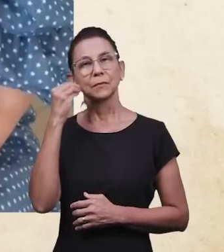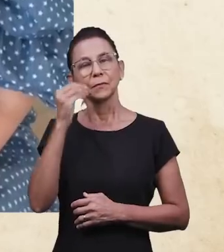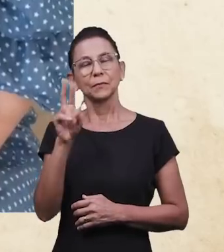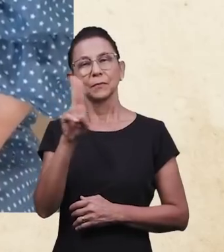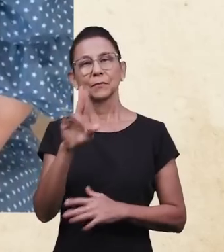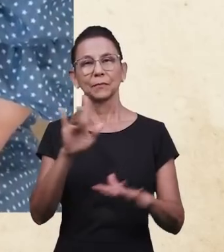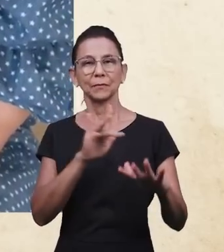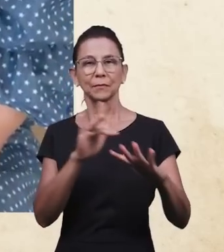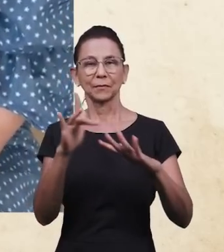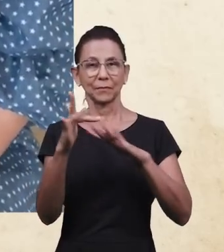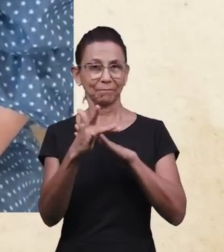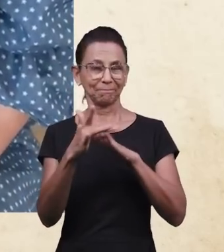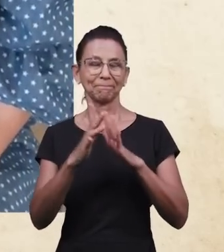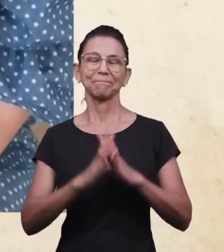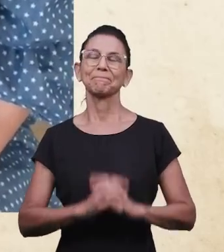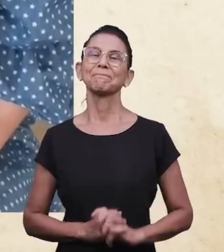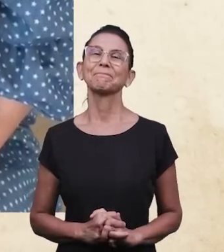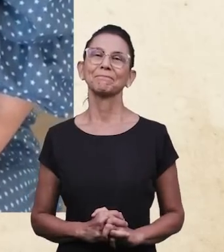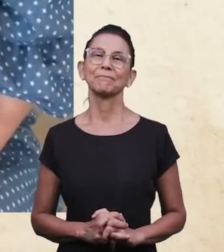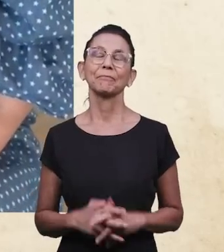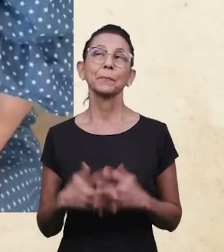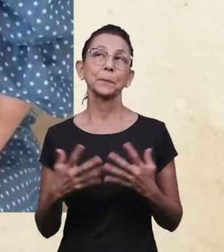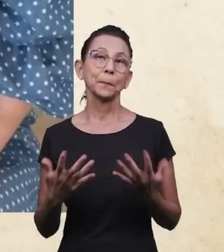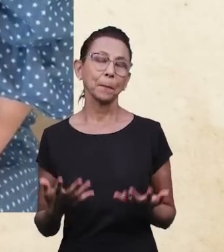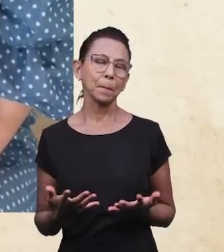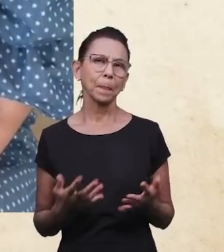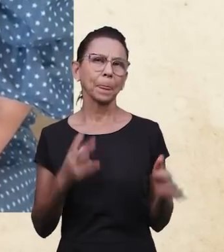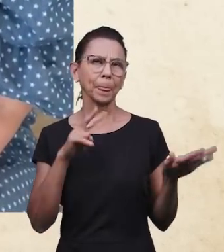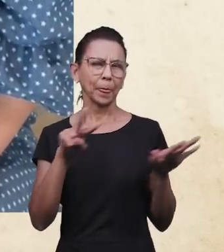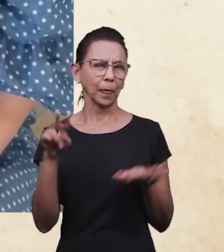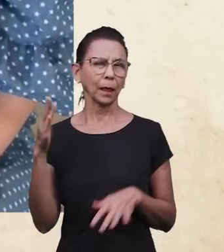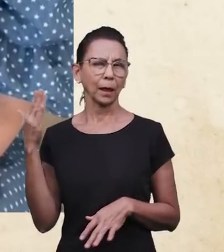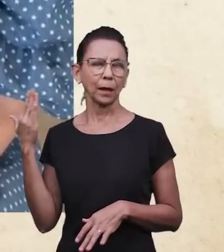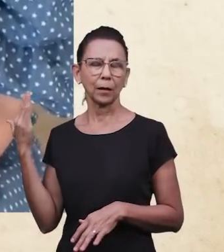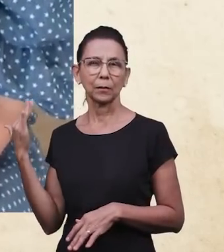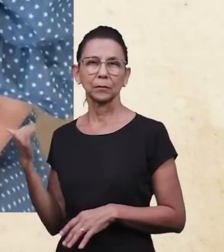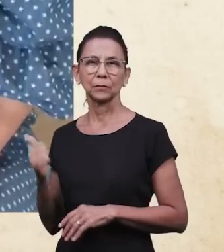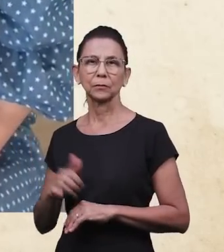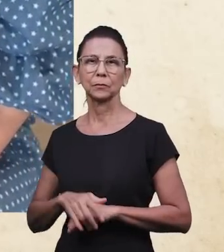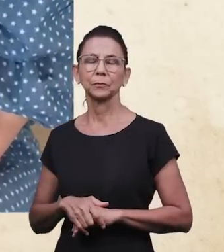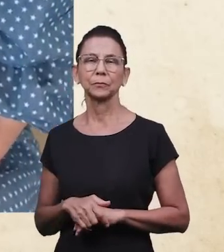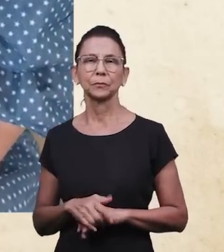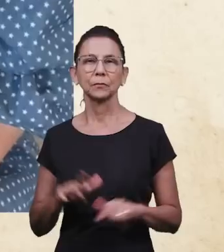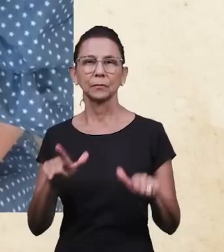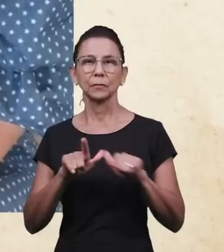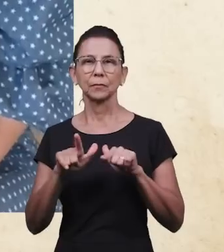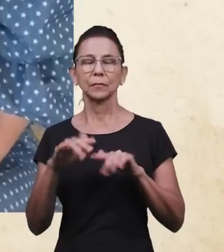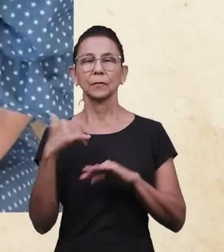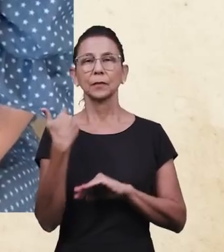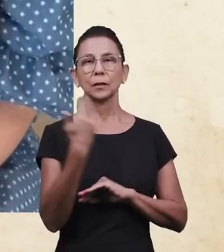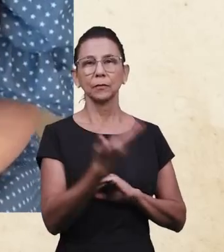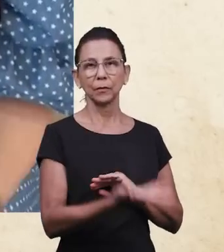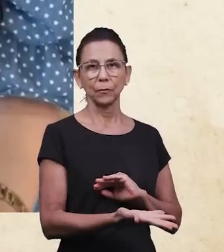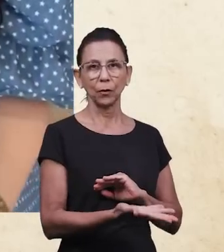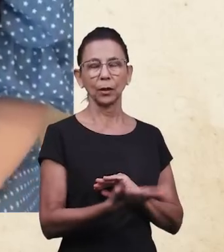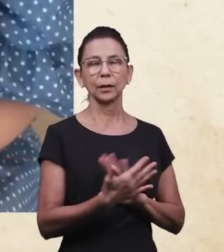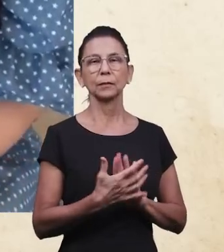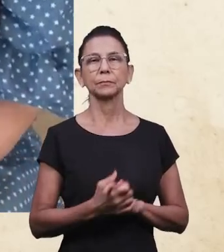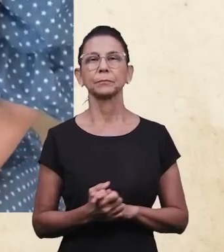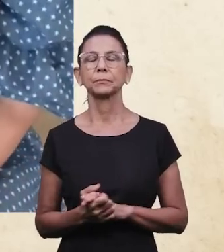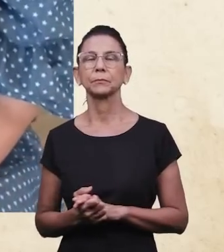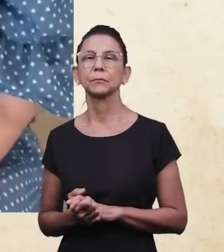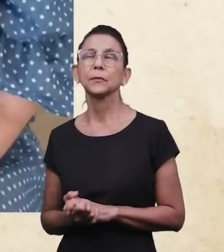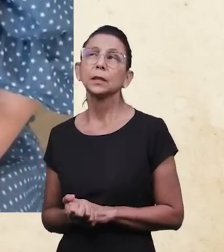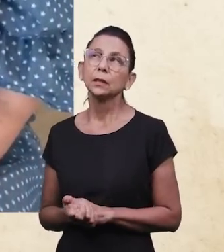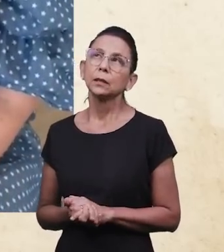das redes sociais. Bom, na última semana eu tive folga do meu trabalho, então eu me propus, coloquei como um propósito